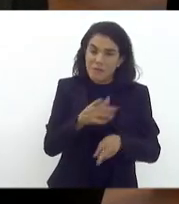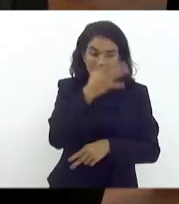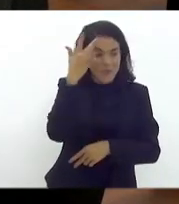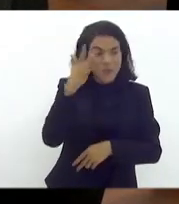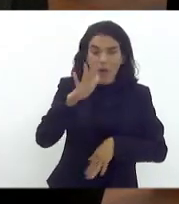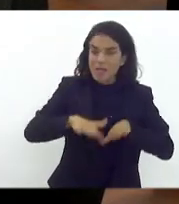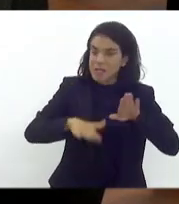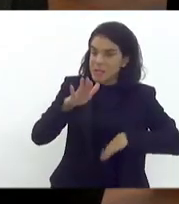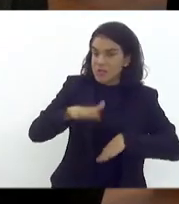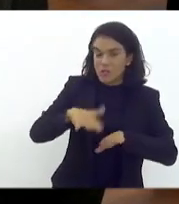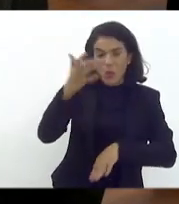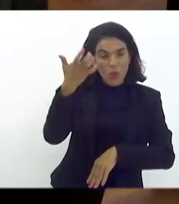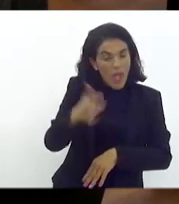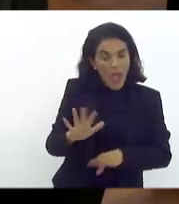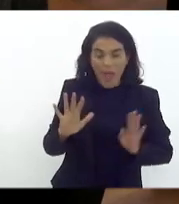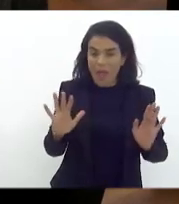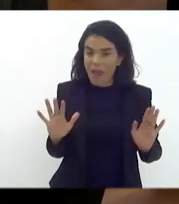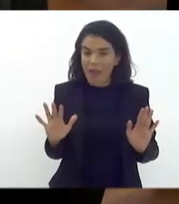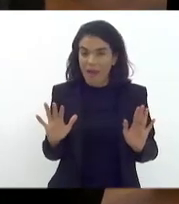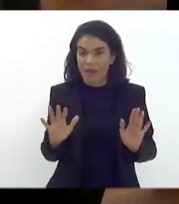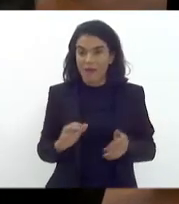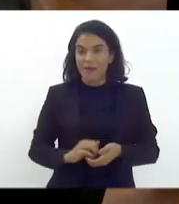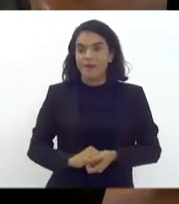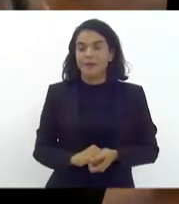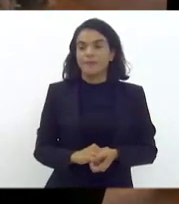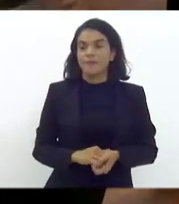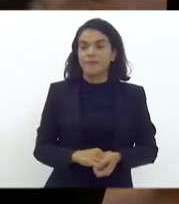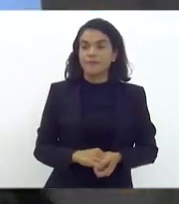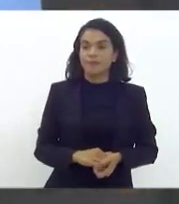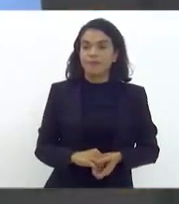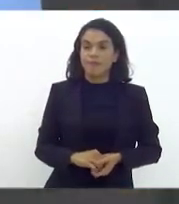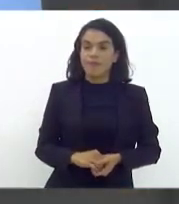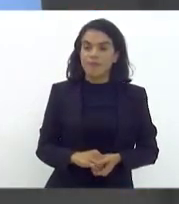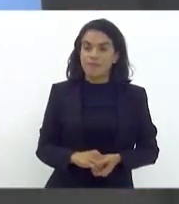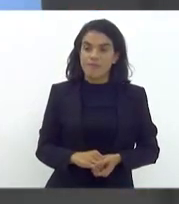né distorcer sua memória coisa desse tipo